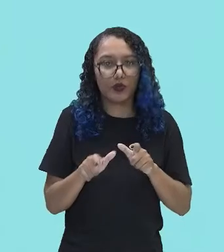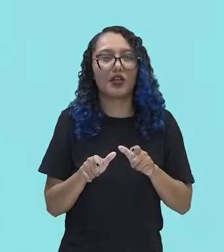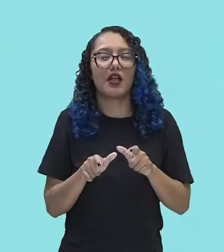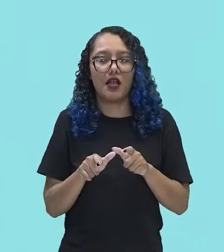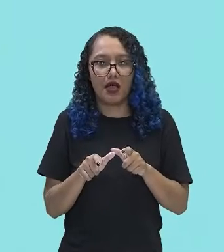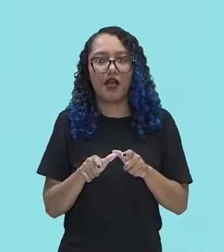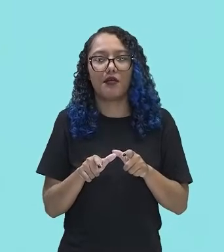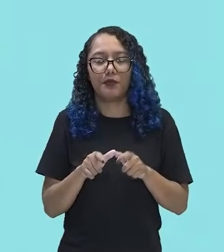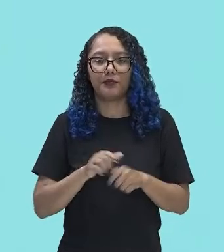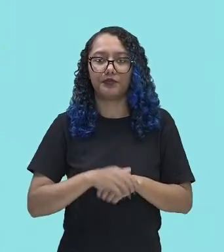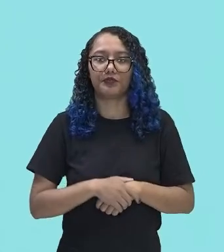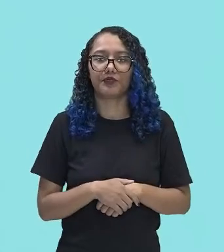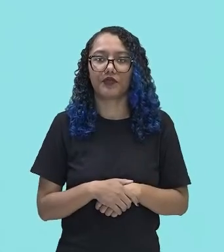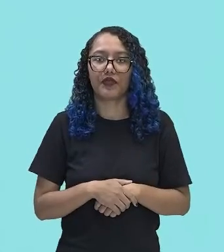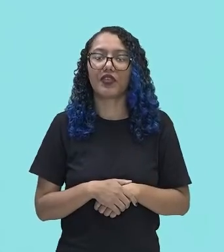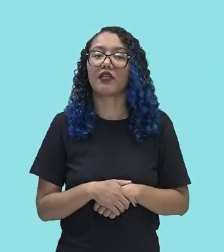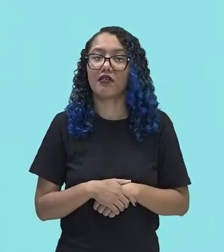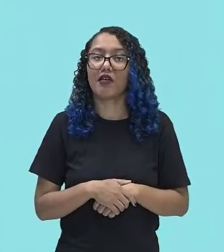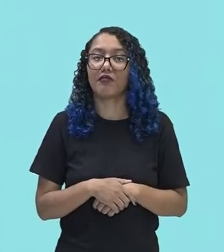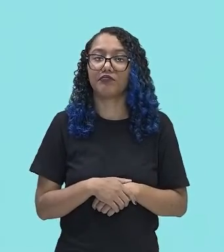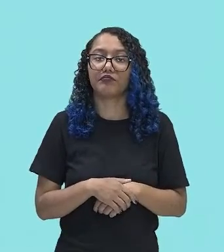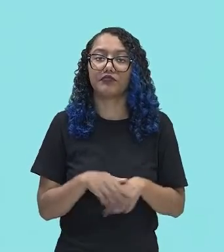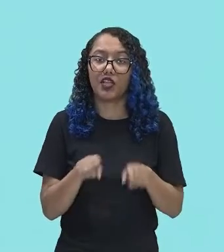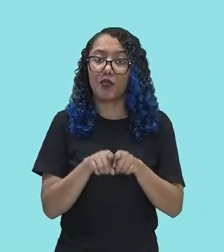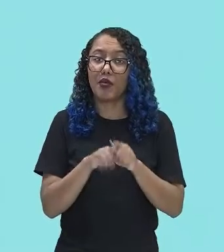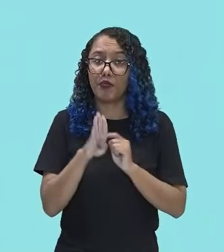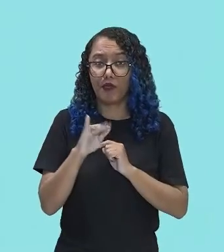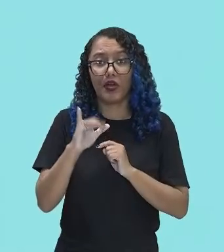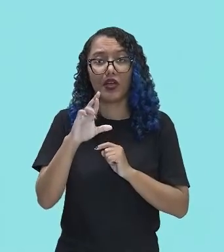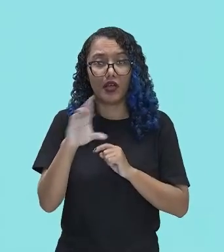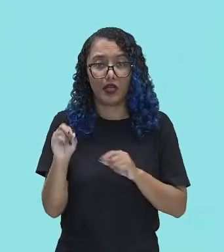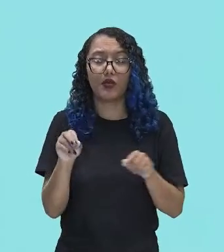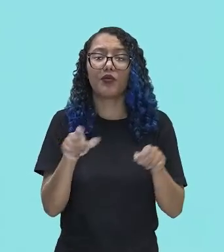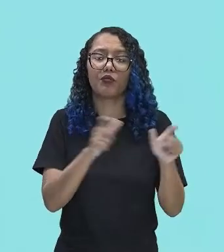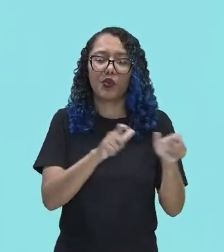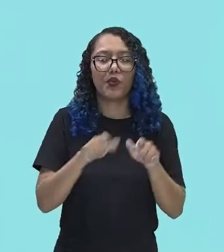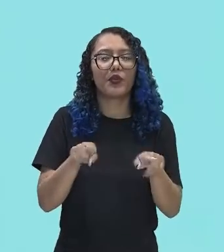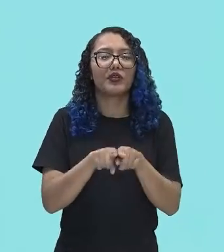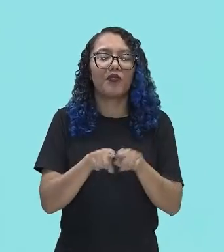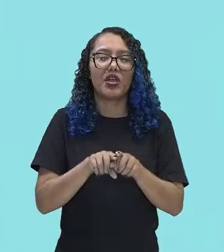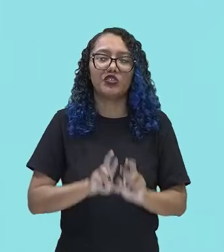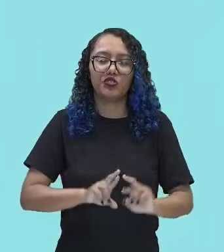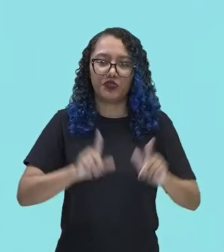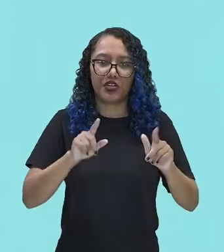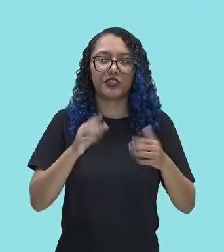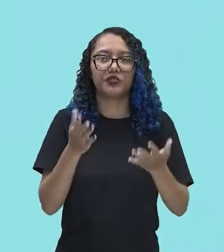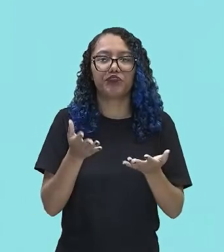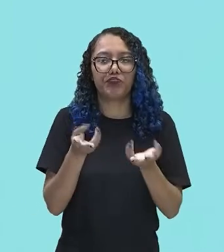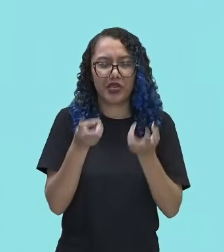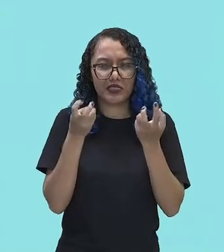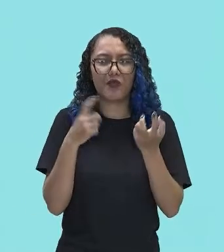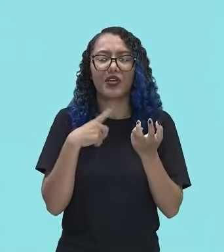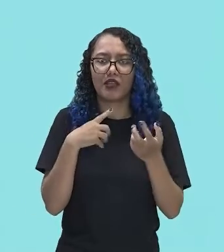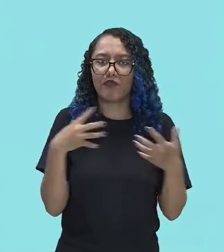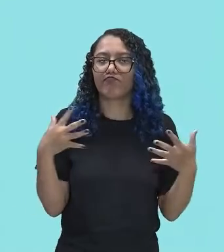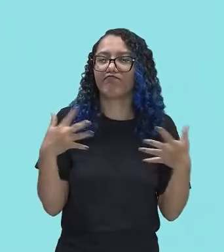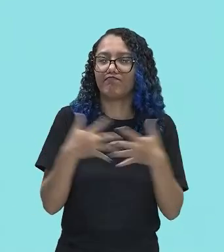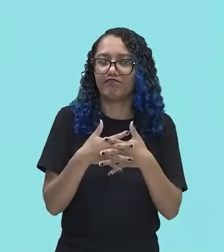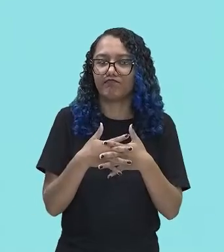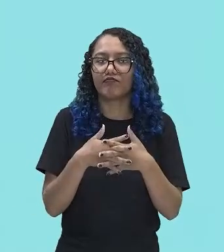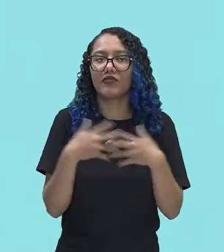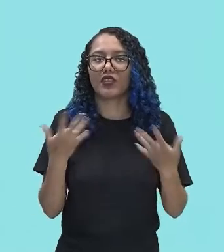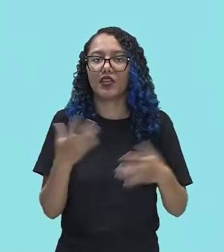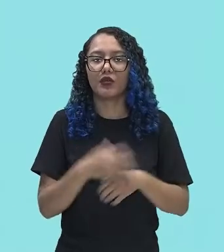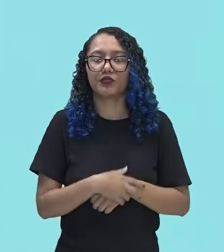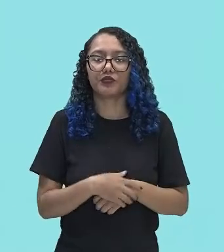de falar, até mesmo os bairros. Então, prestem atenção como tem uma complexidade aí na variação. Não existe um jeito